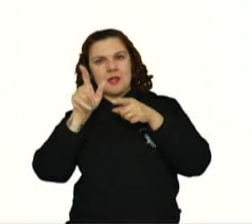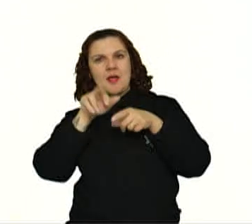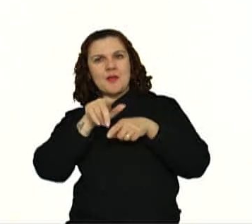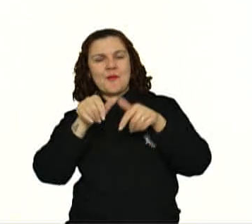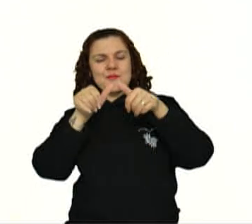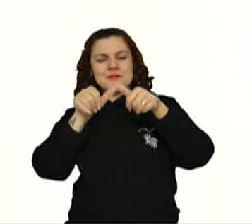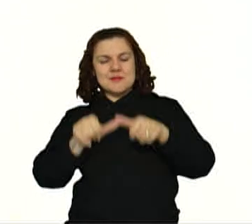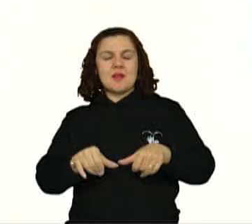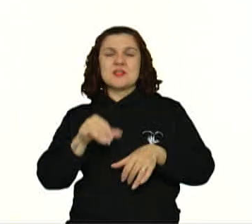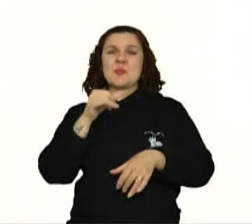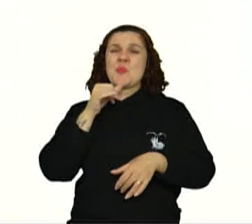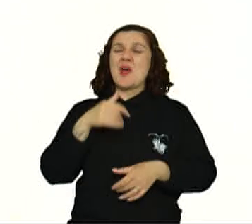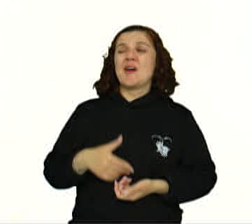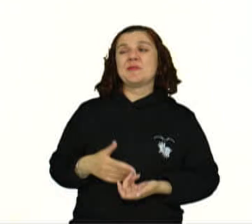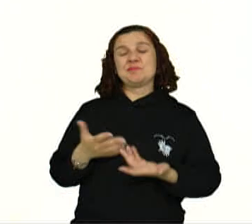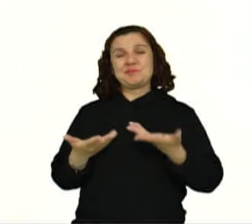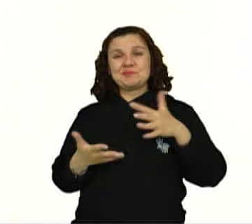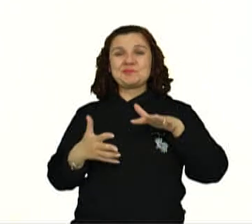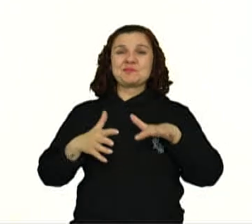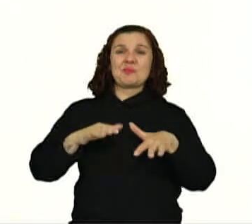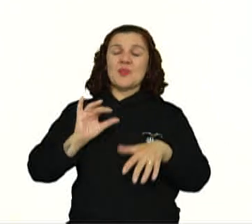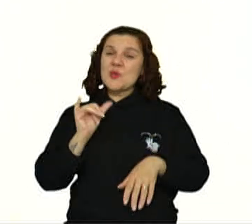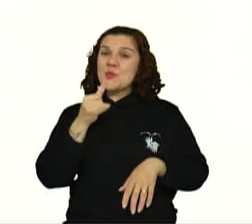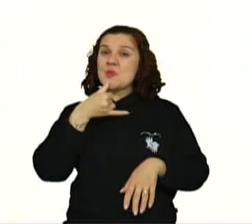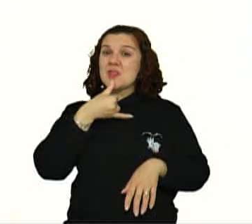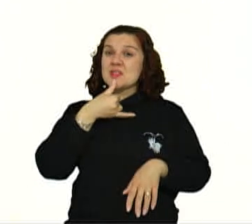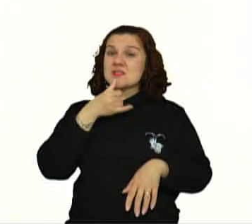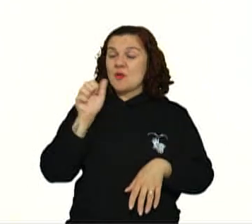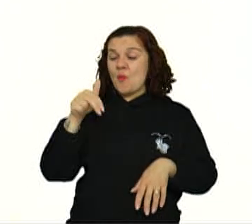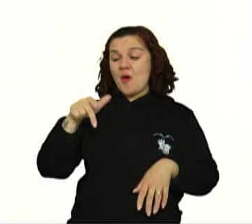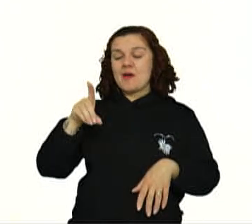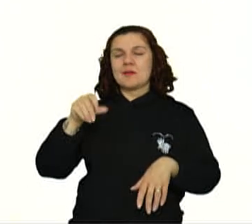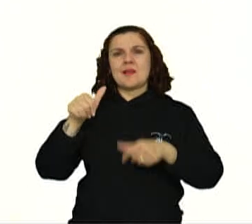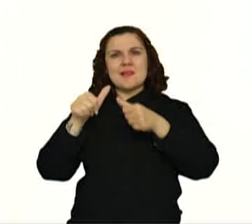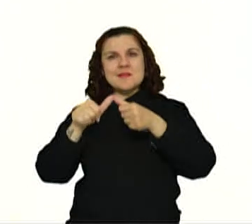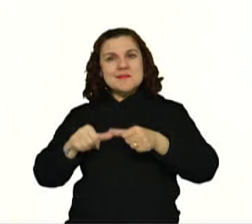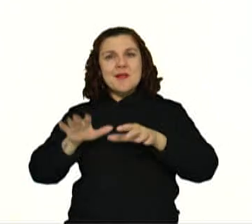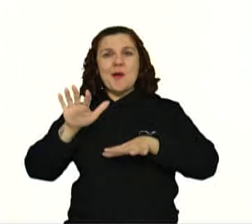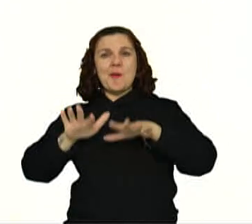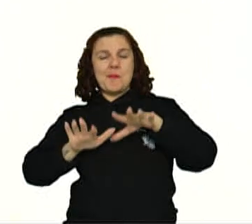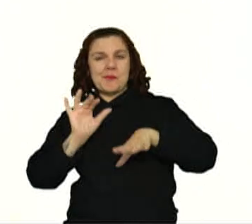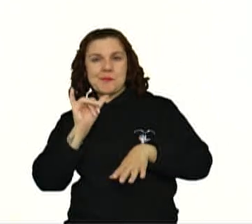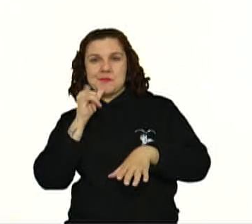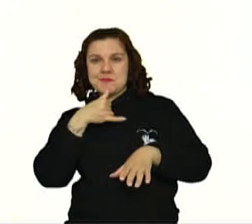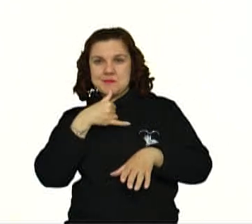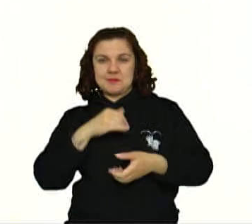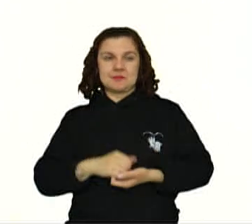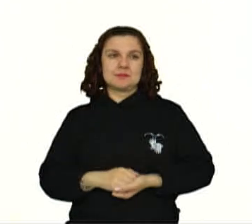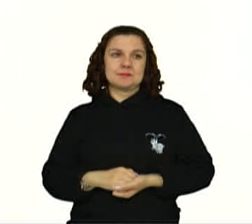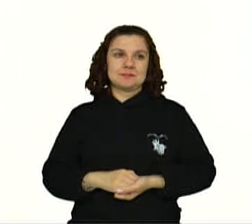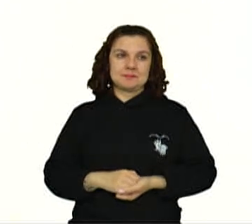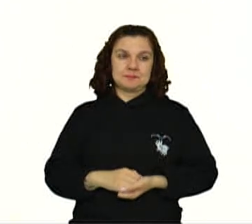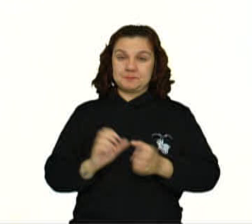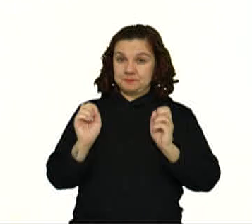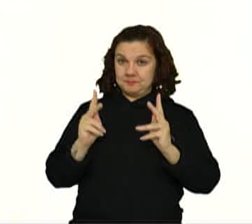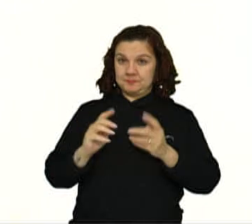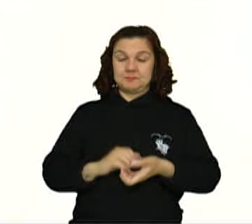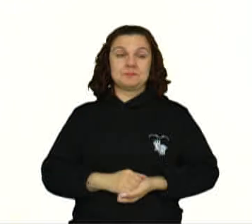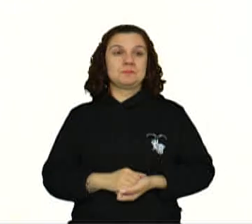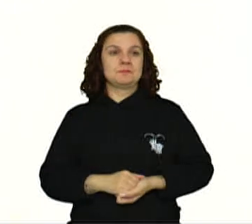ele anda meio triste, ou seja, está meio triste, é diferente,